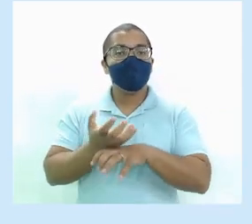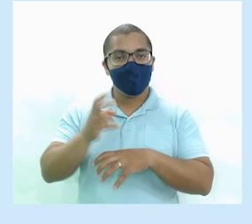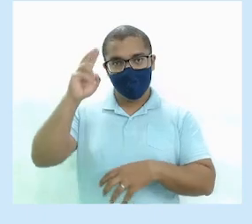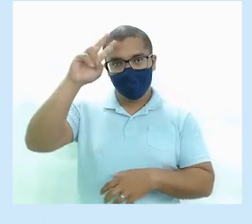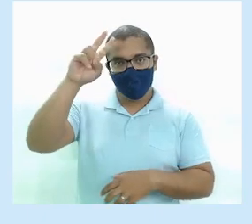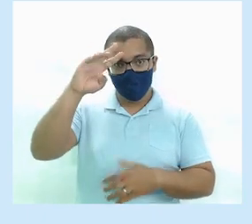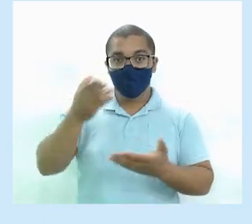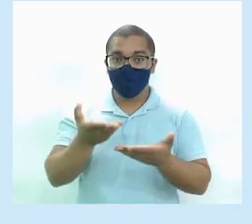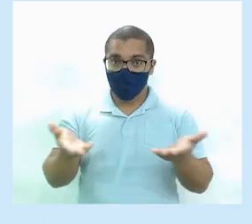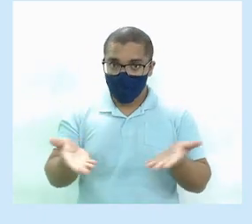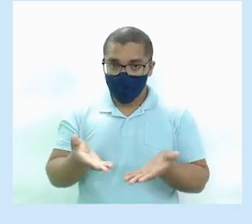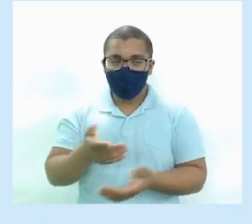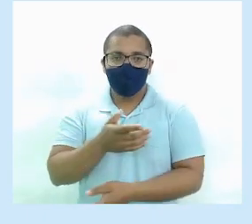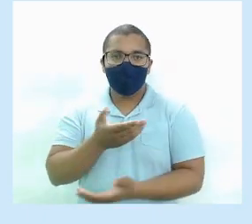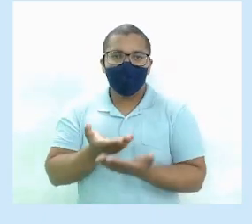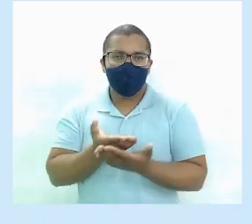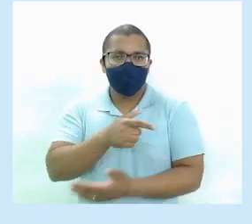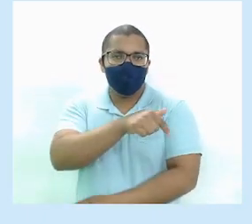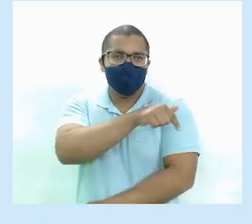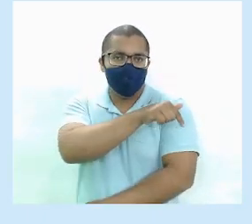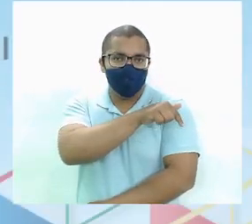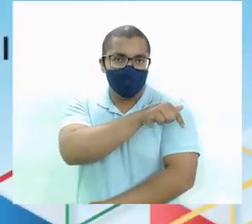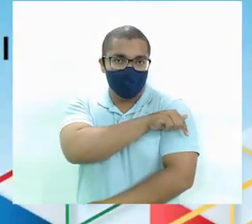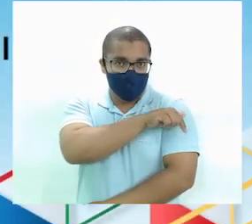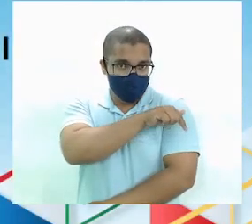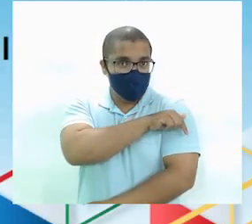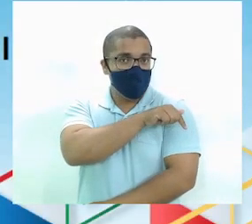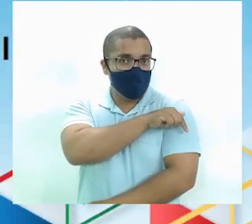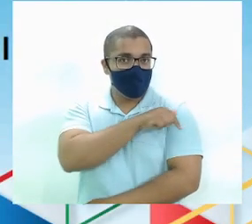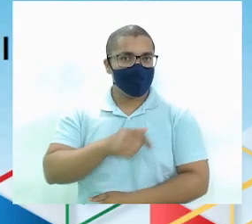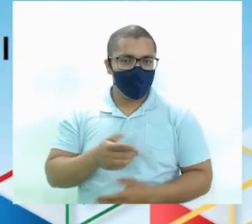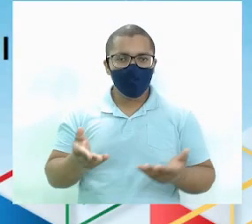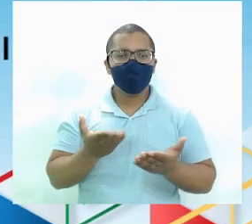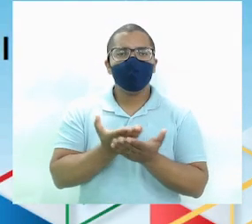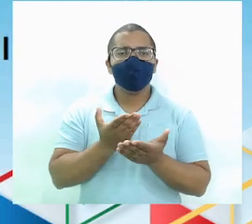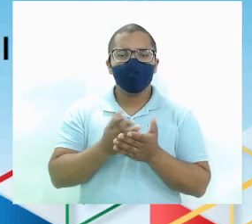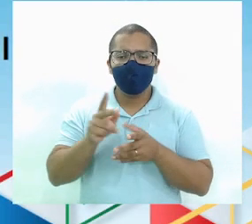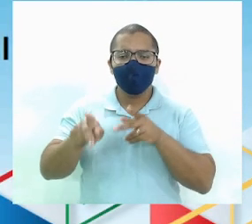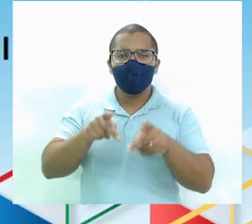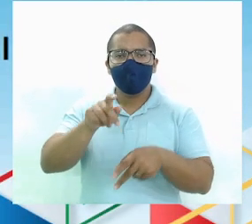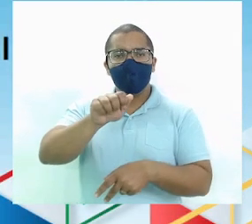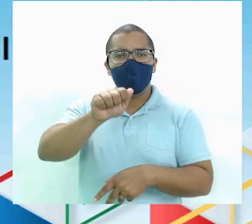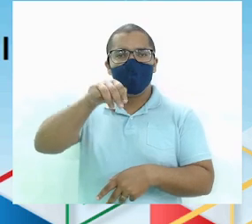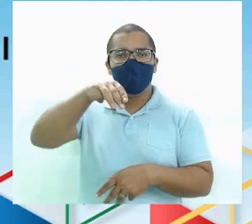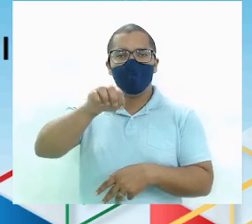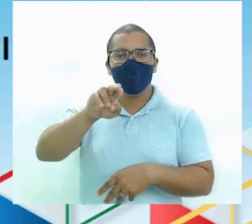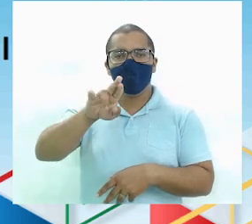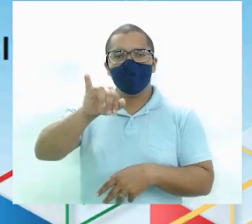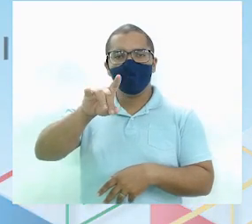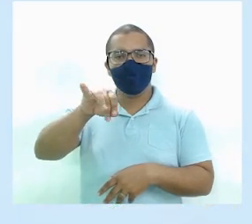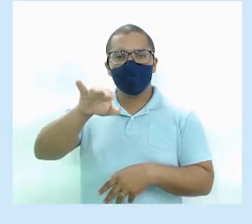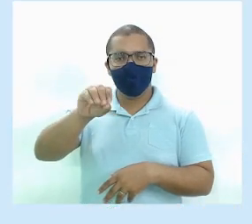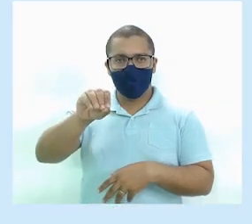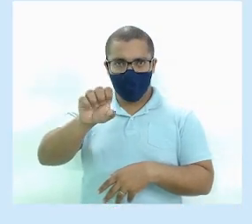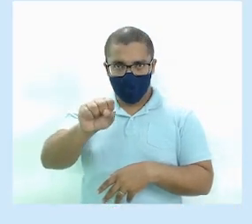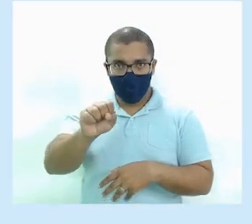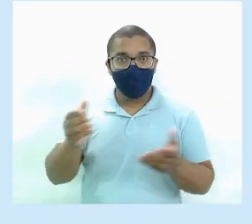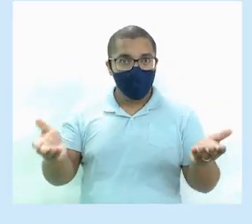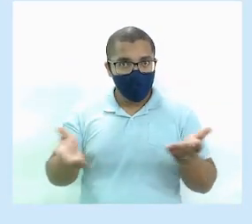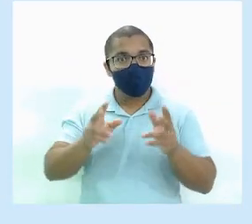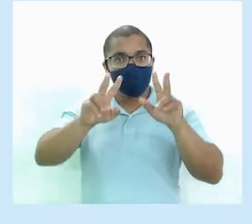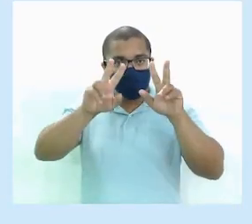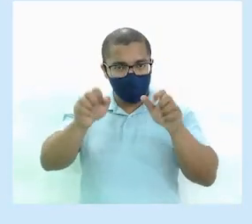do ensino fundamental, a gente vai estudar os povos ameríndios, tá certo? Esse que a gente vai desenrolar ao